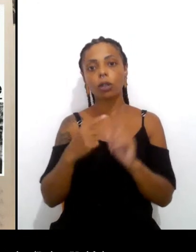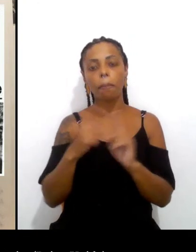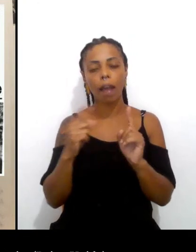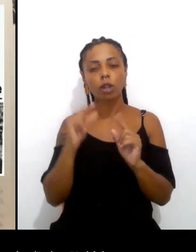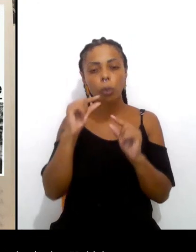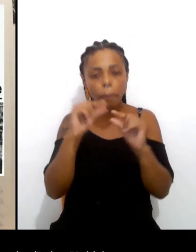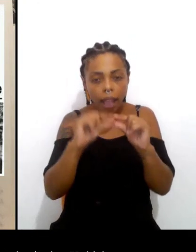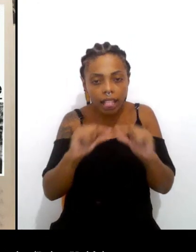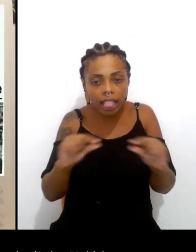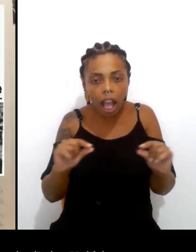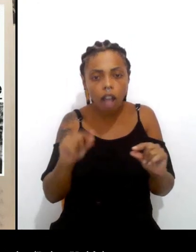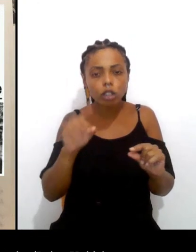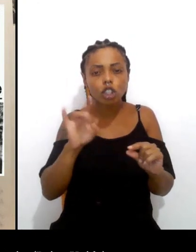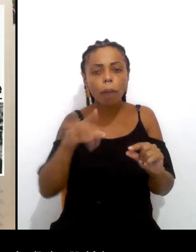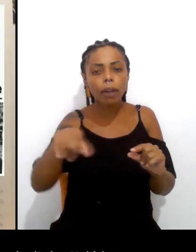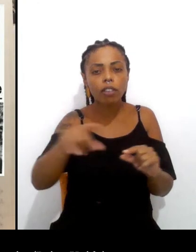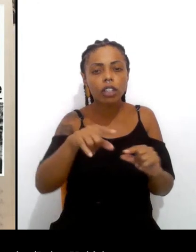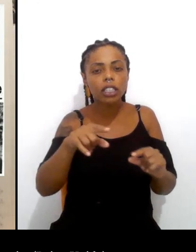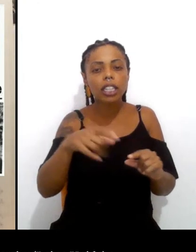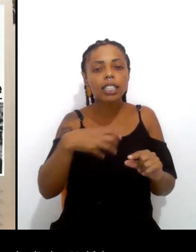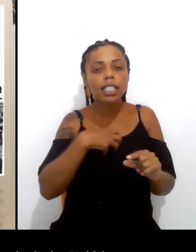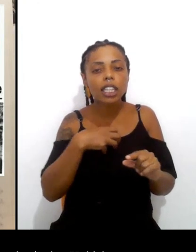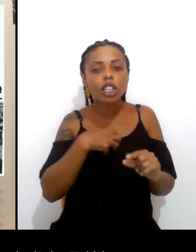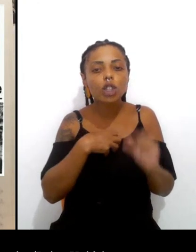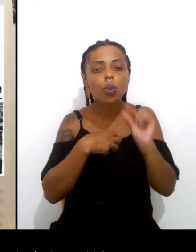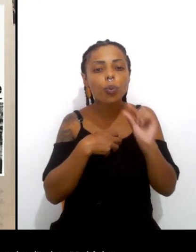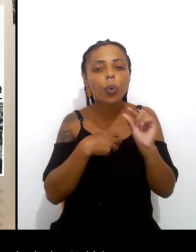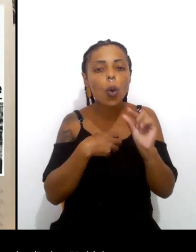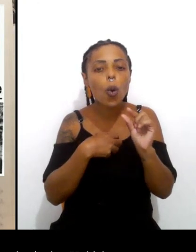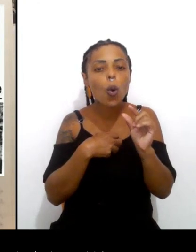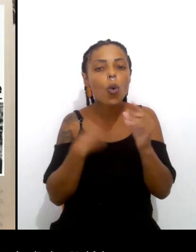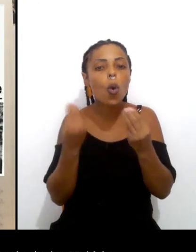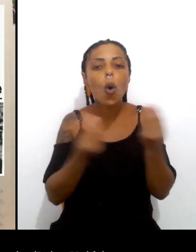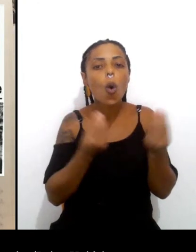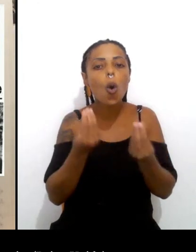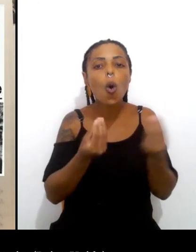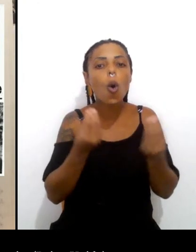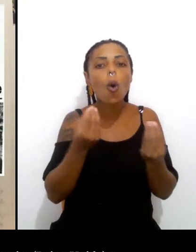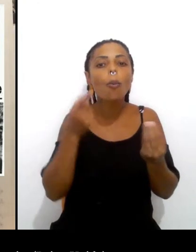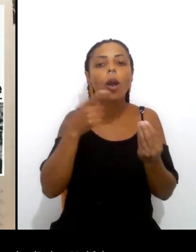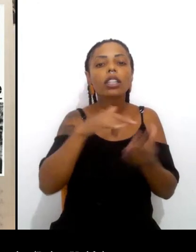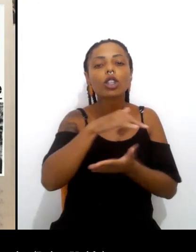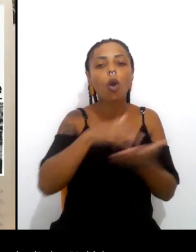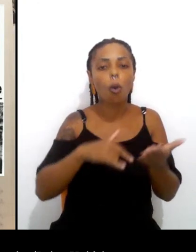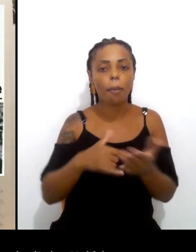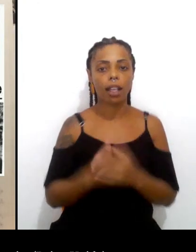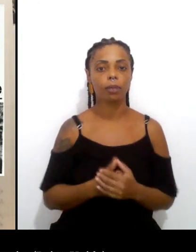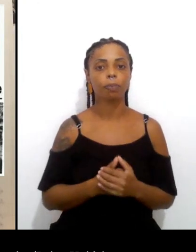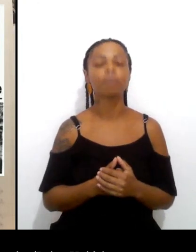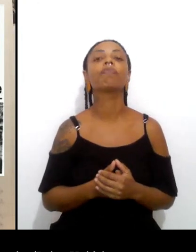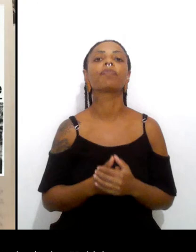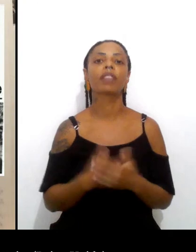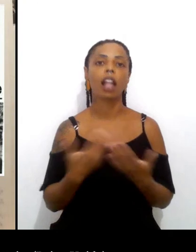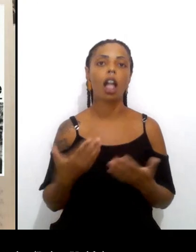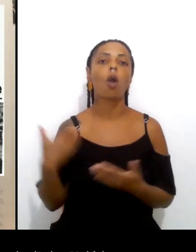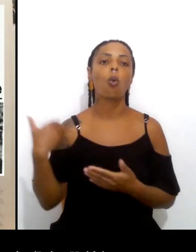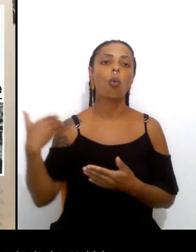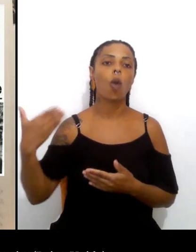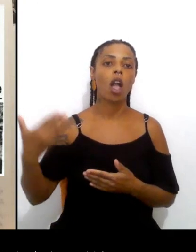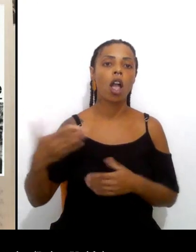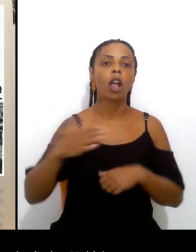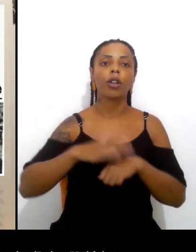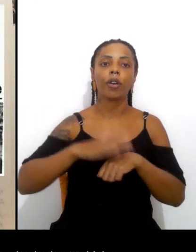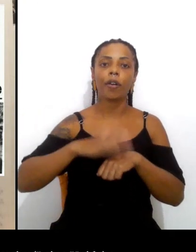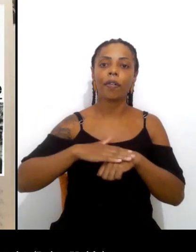pedacinho para que vocês sintam um pouco como era esse esse documento enfim quando foi feita a